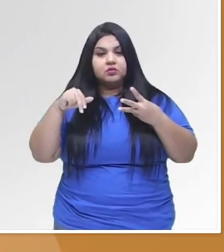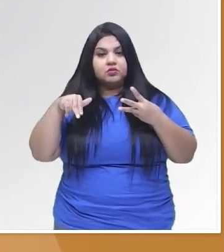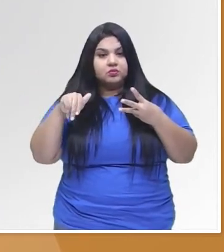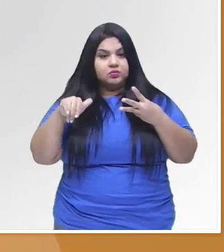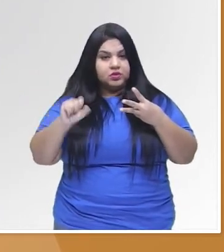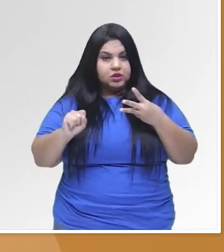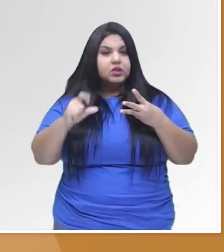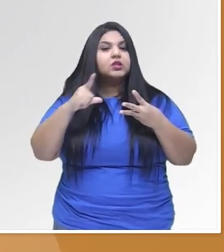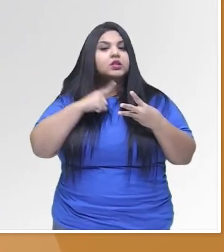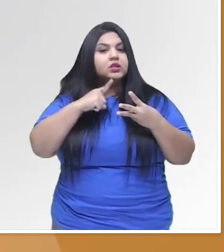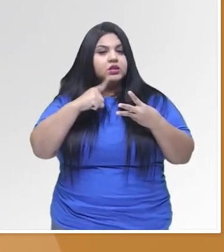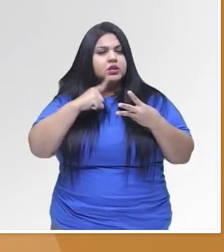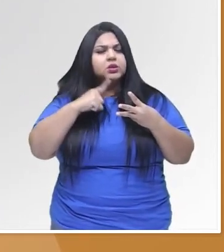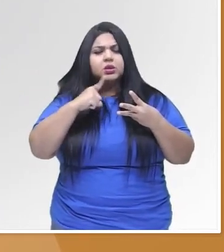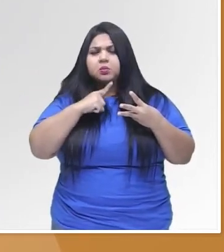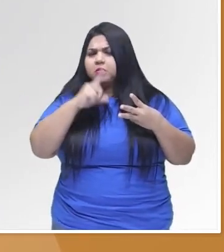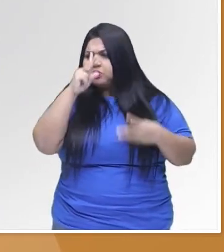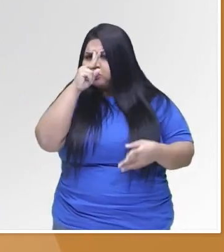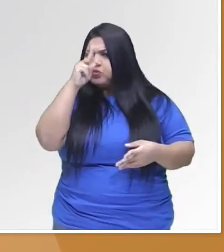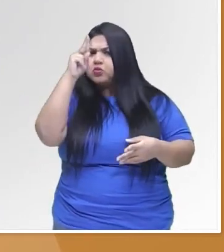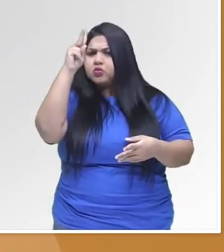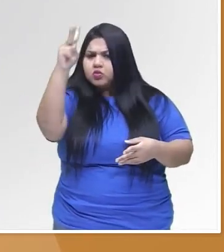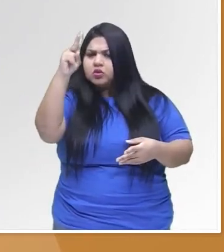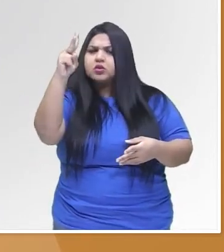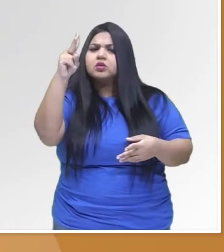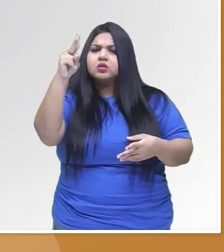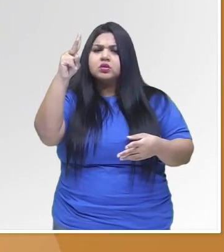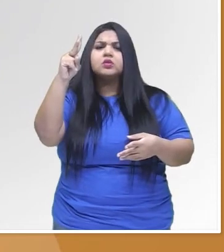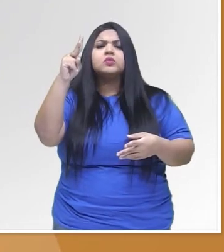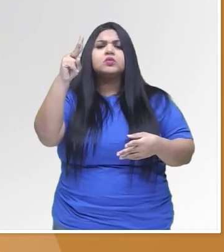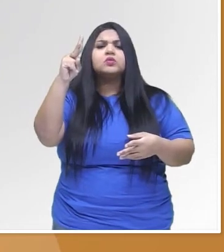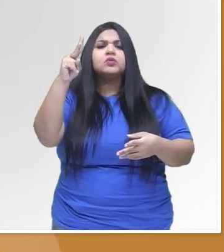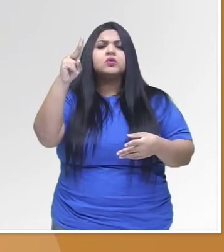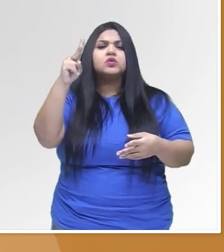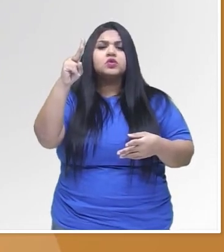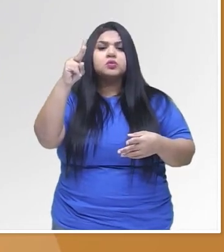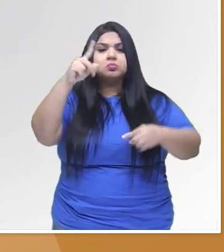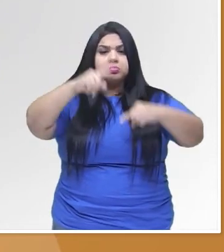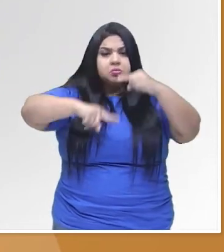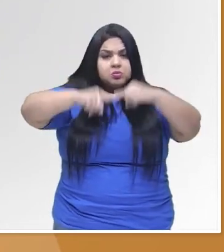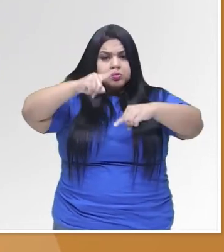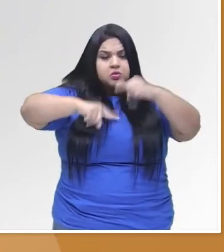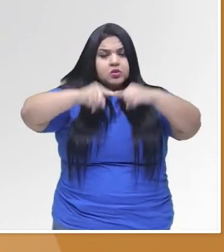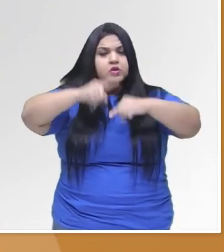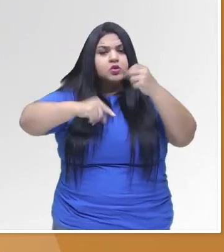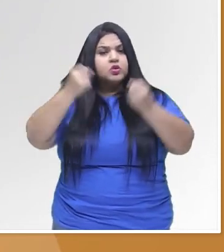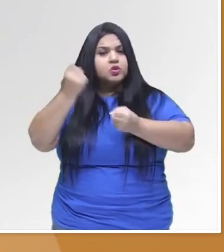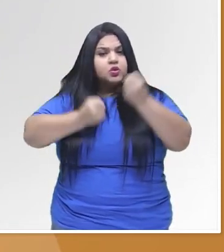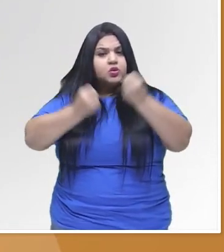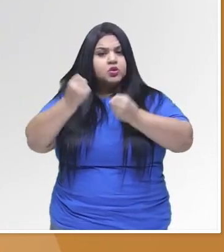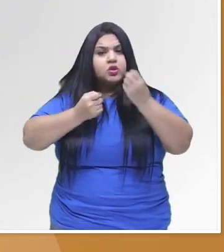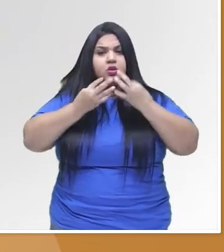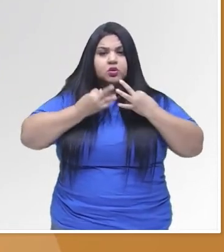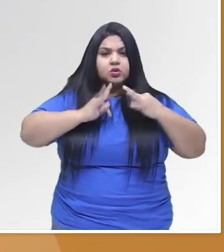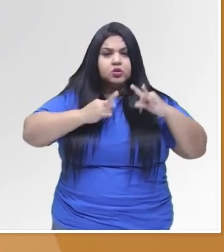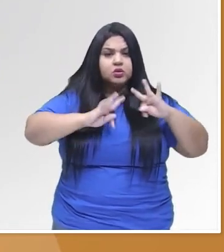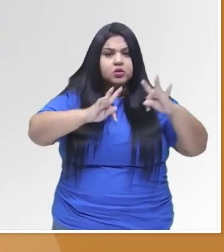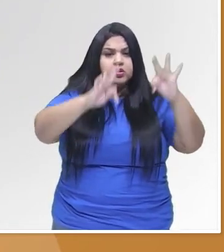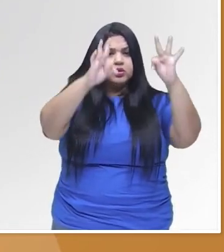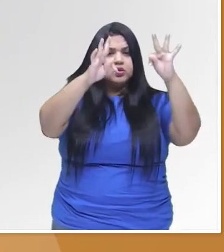tem uma densa e concentrada produção de automóveis, tá?